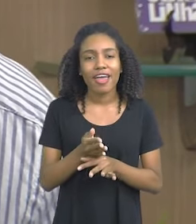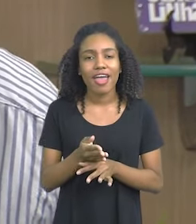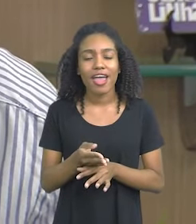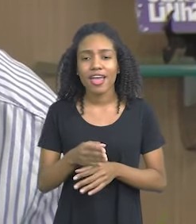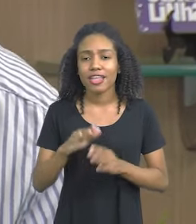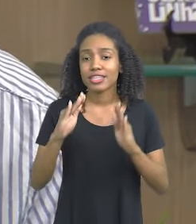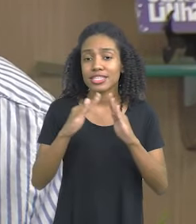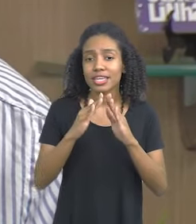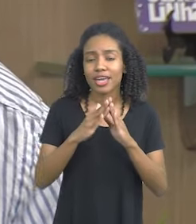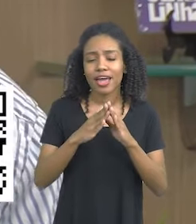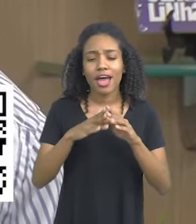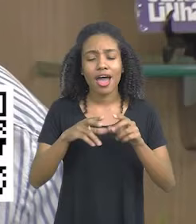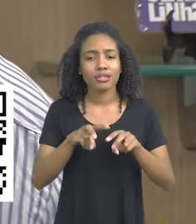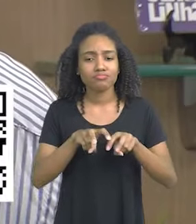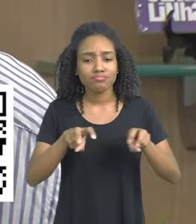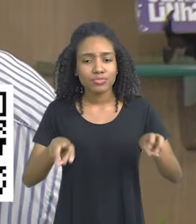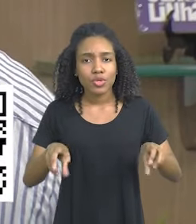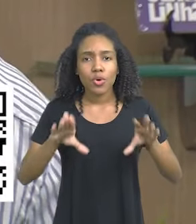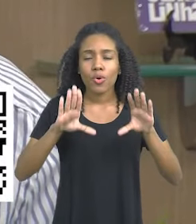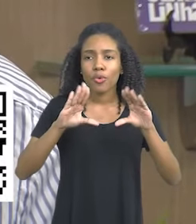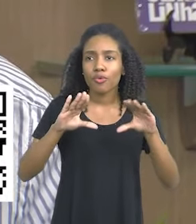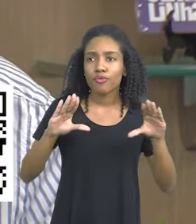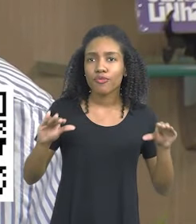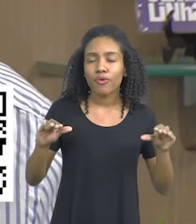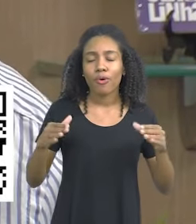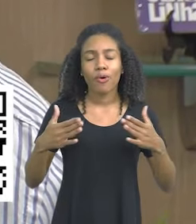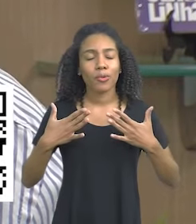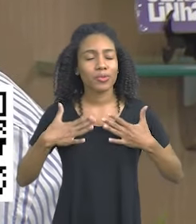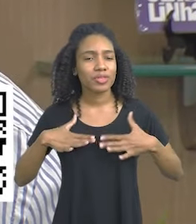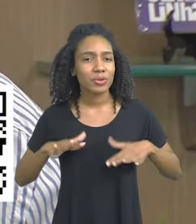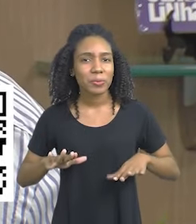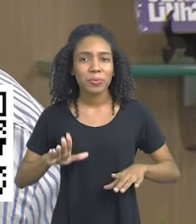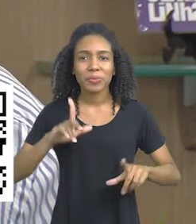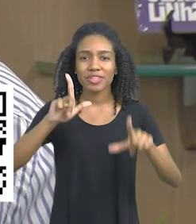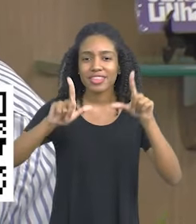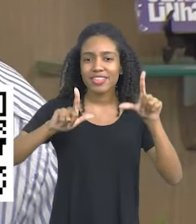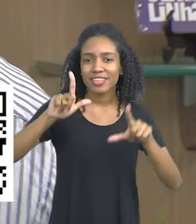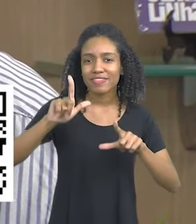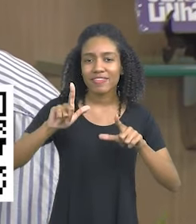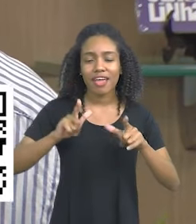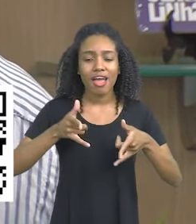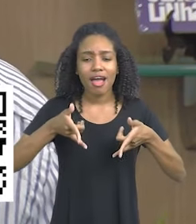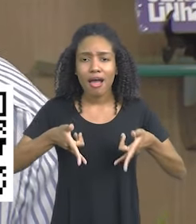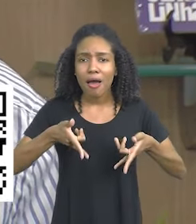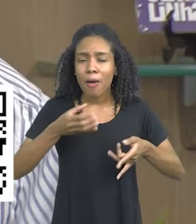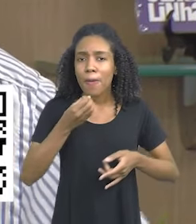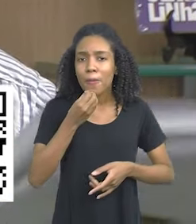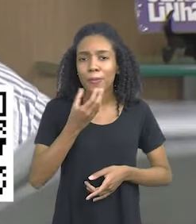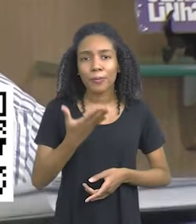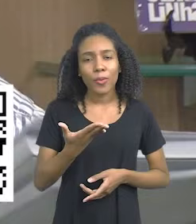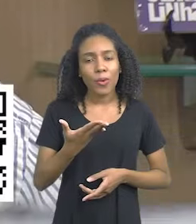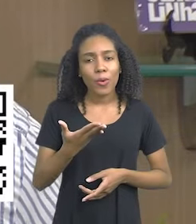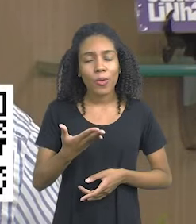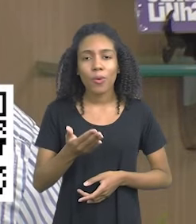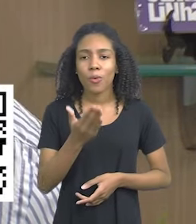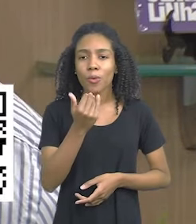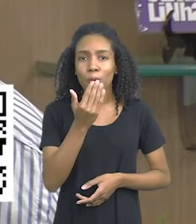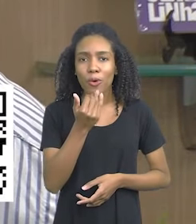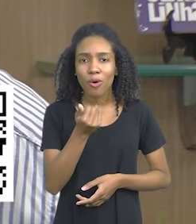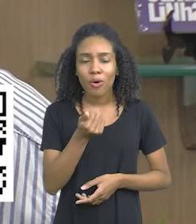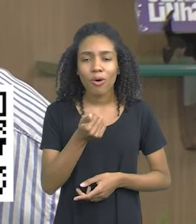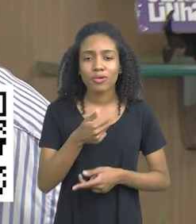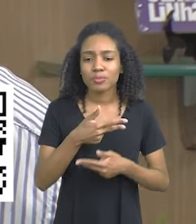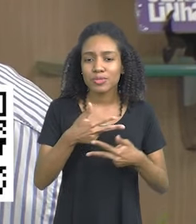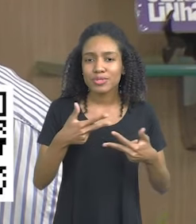televisão, uma geladeira muito boa, uma poltrona, um colchão, uma cama boa, ter uma alimentação